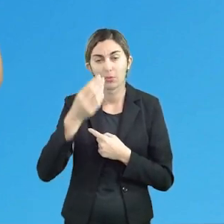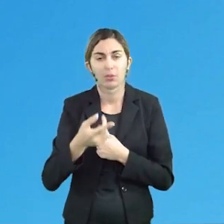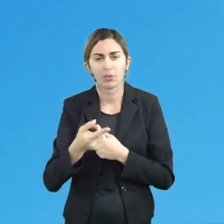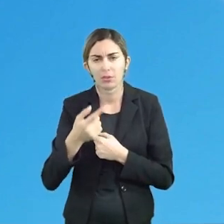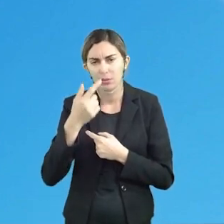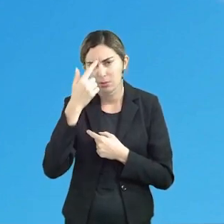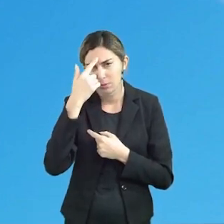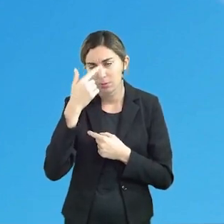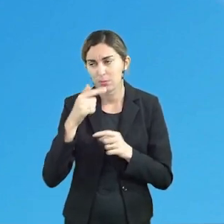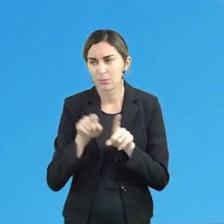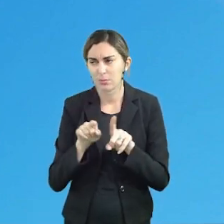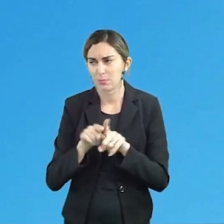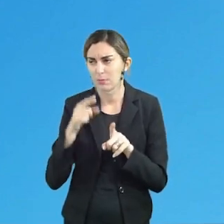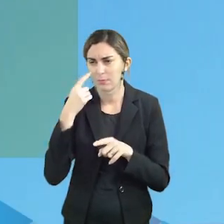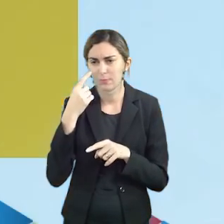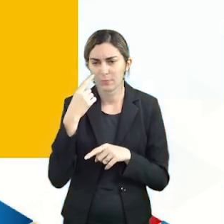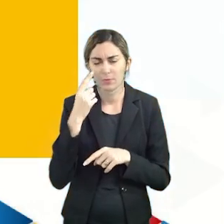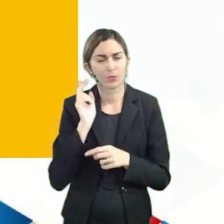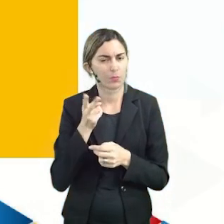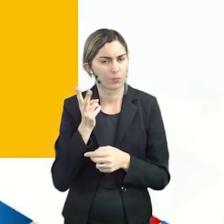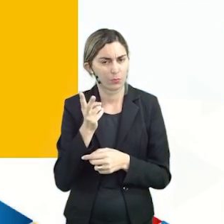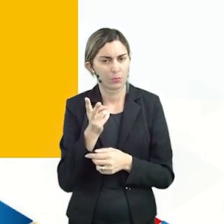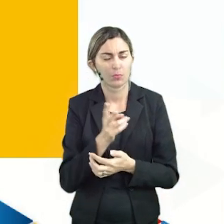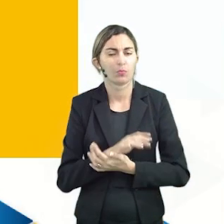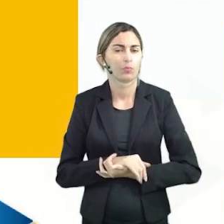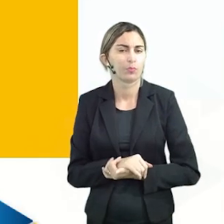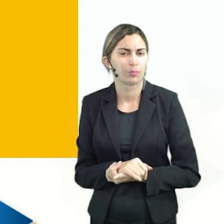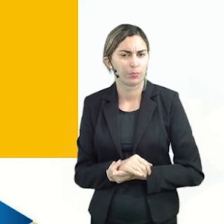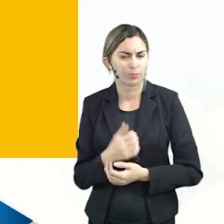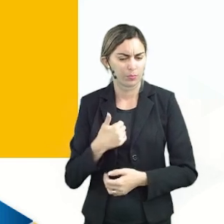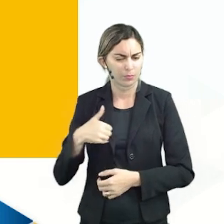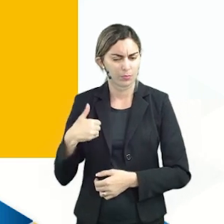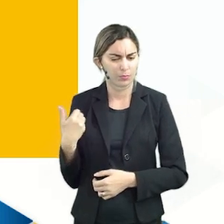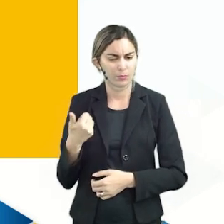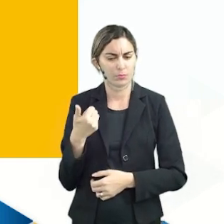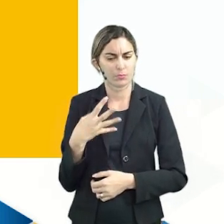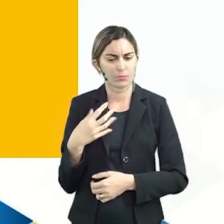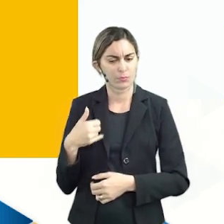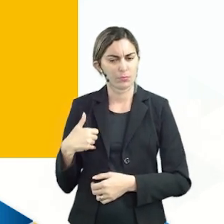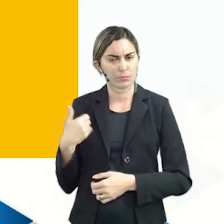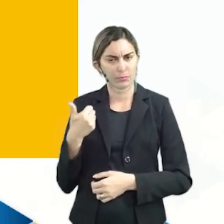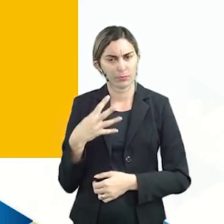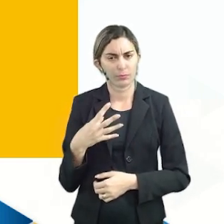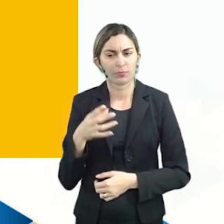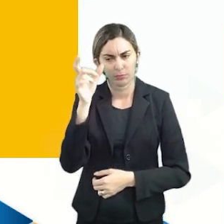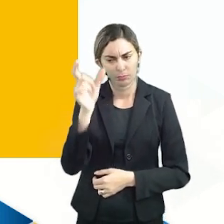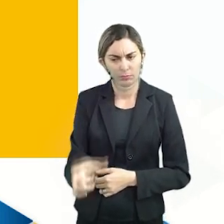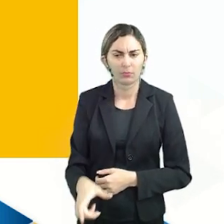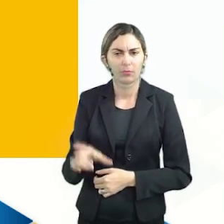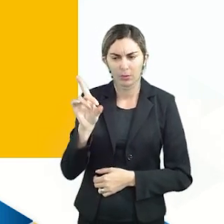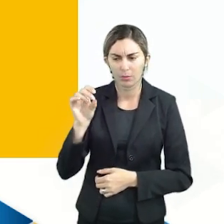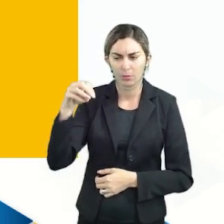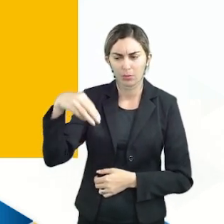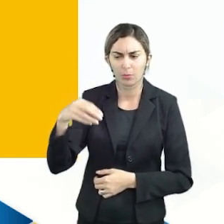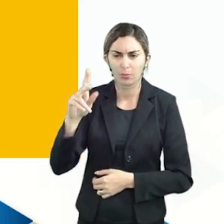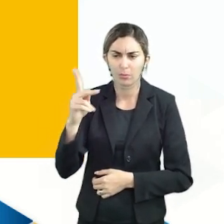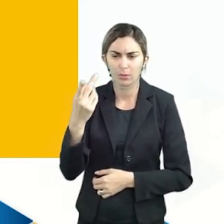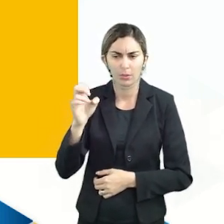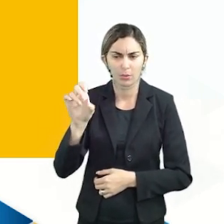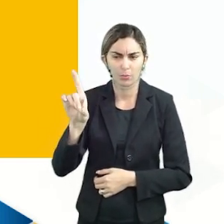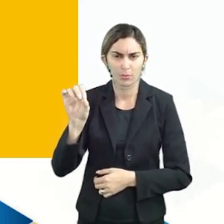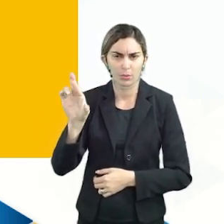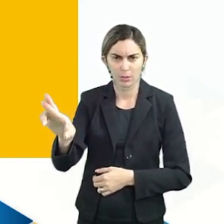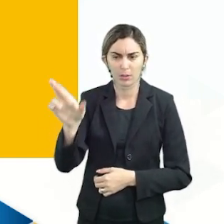E acompanhem ainda comigo. Vamos lá. Com 14 anos de idade, Dom Helder entrou no seminário